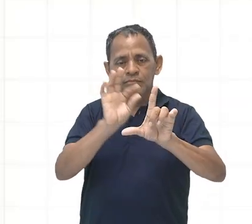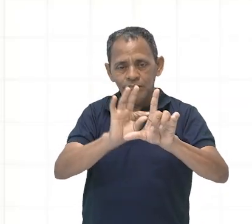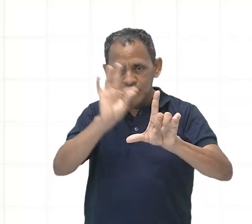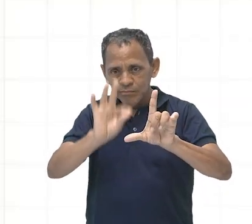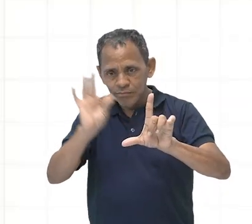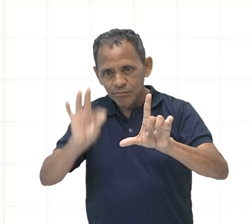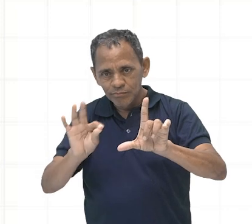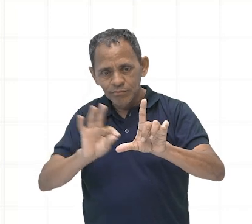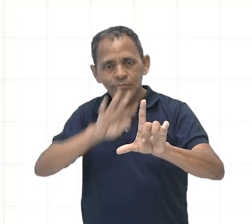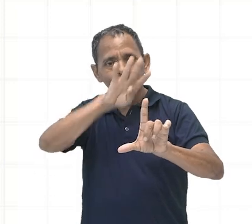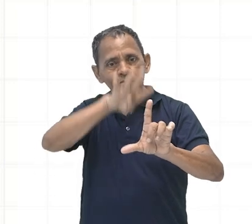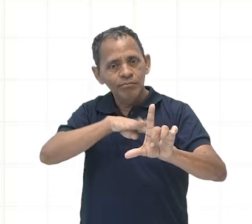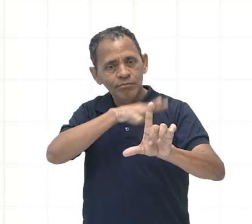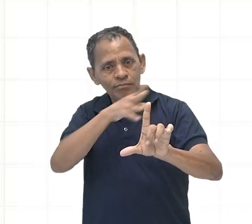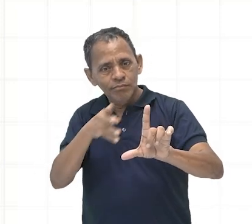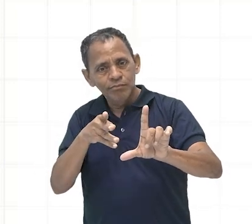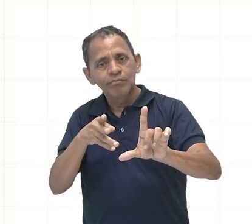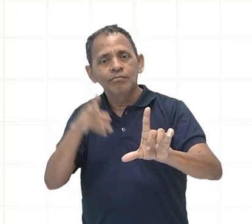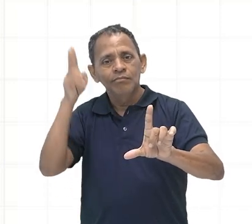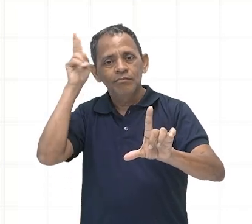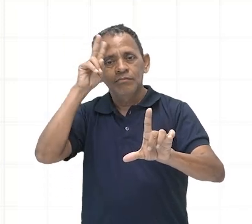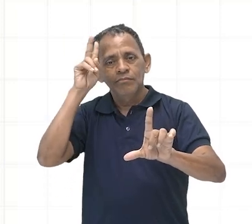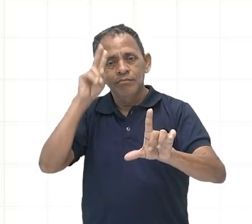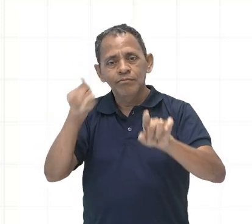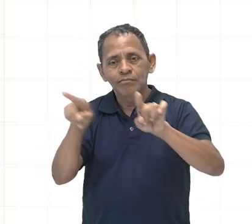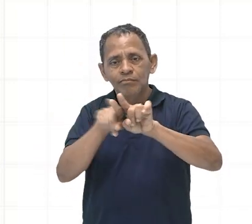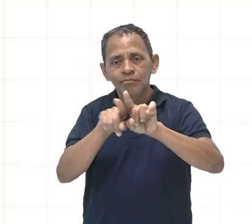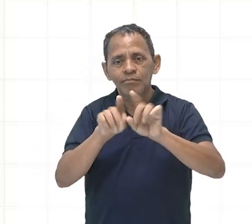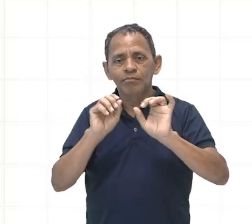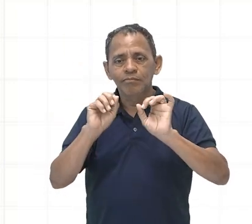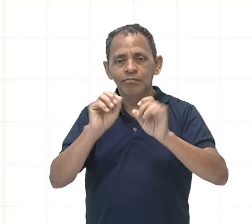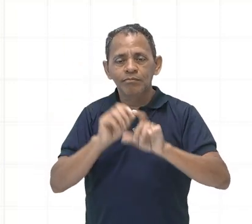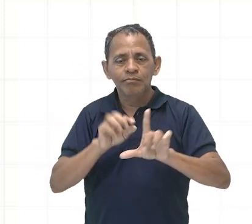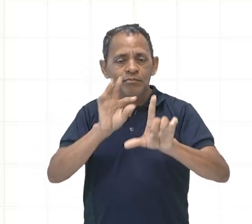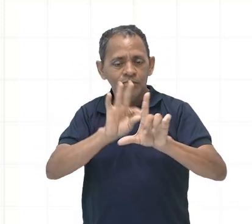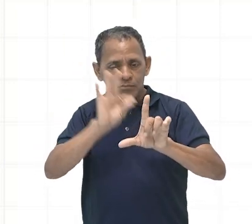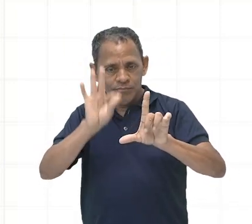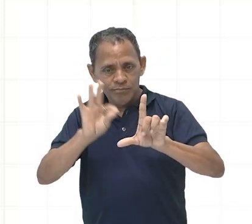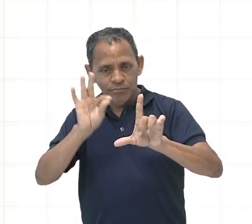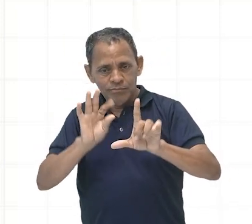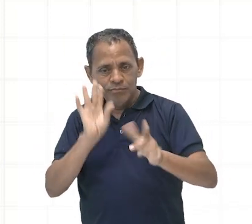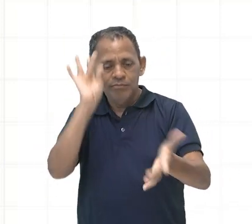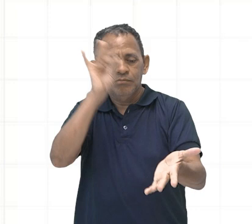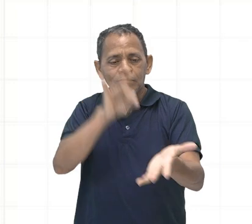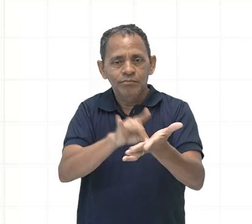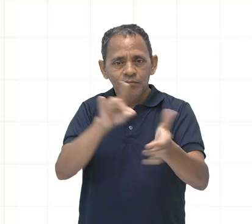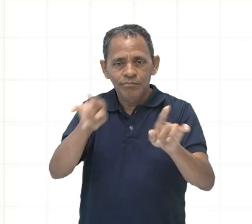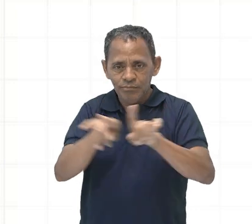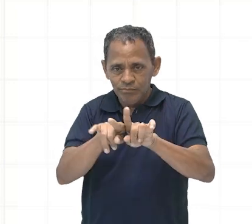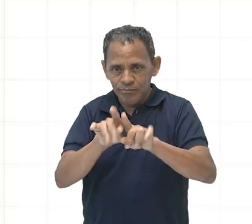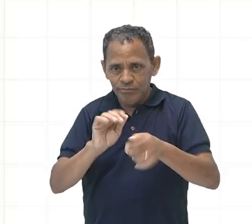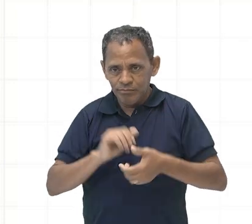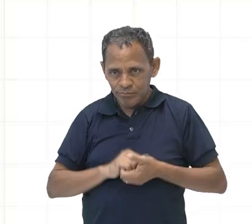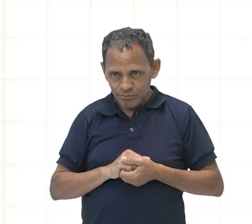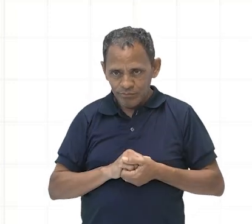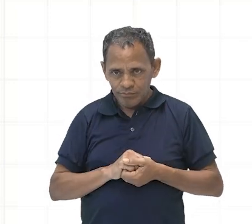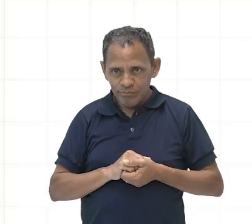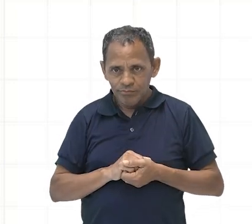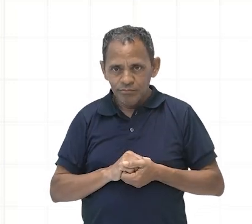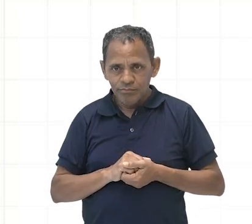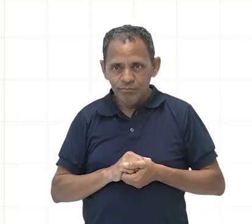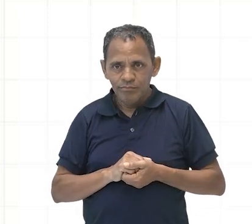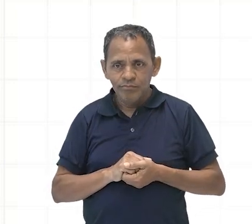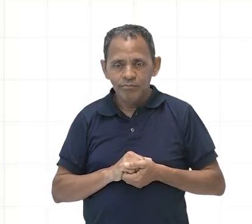Temos aqui que recordar a ideia da frequência absoluta. O que é a frequência absoluta? É o número